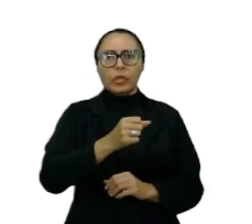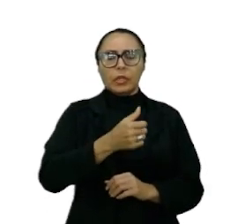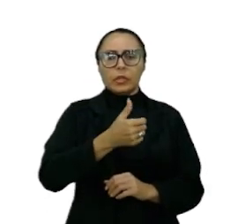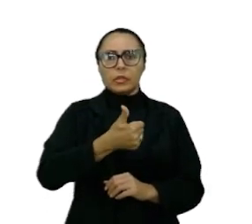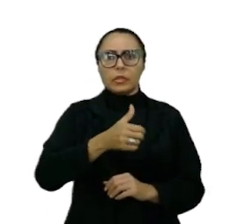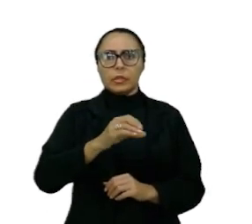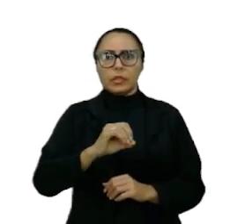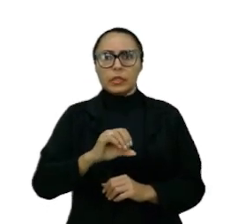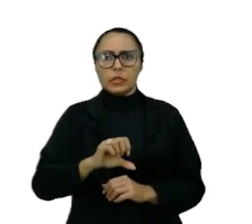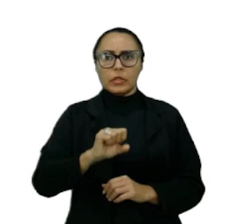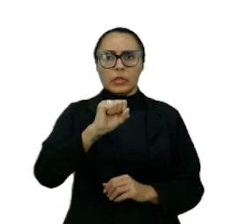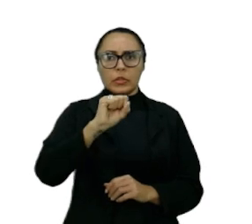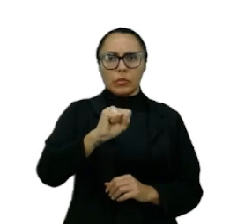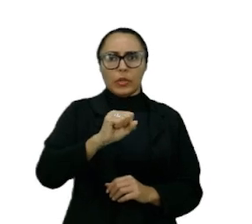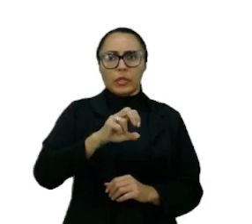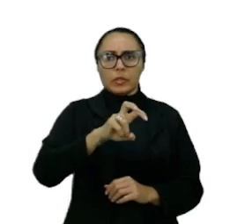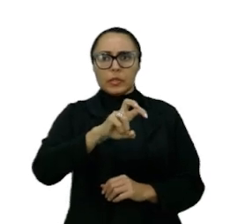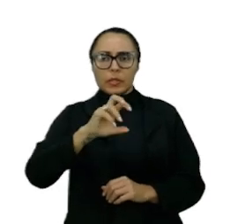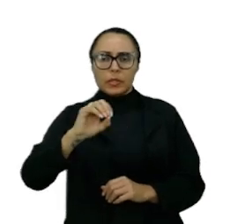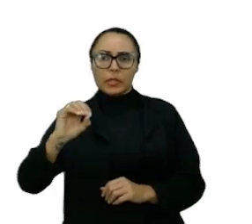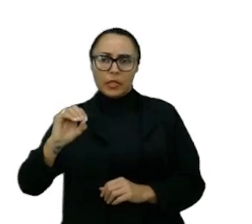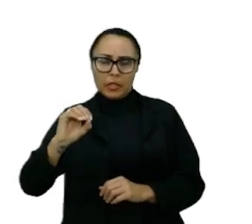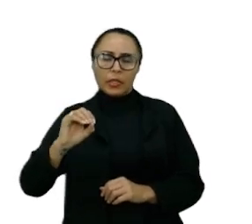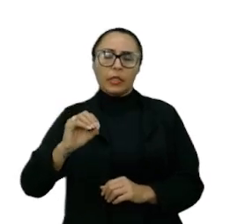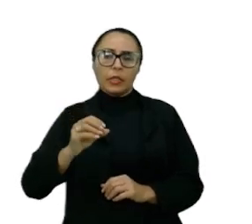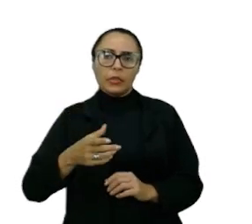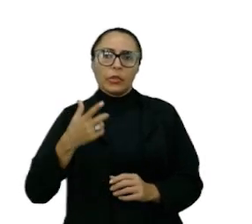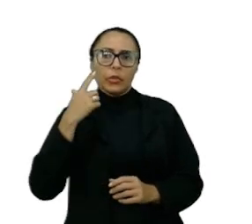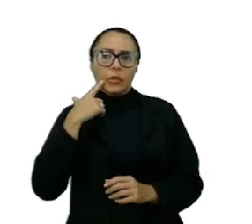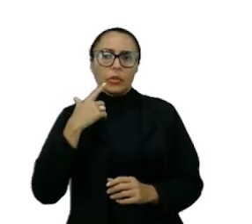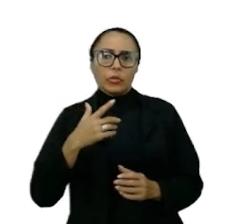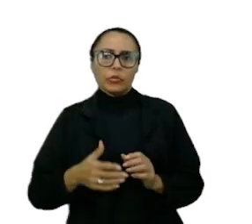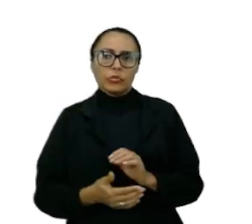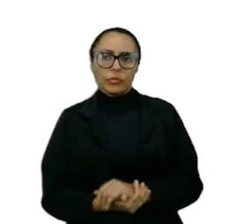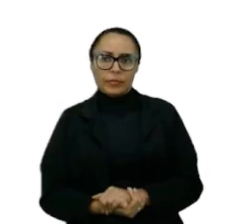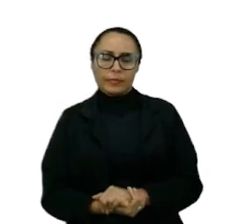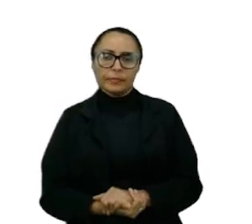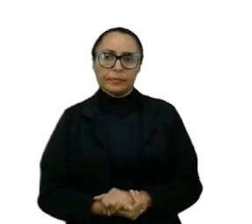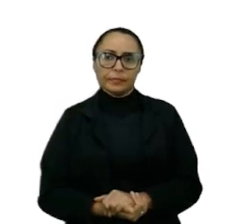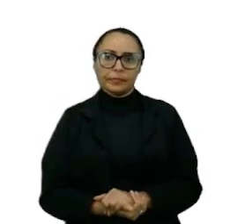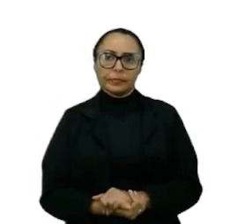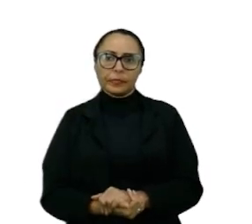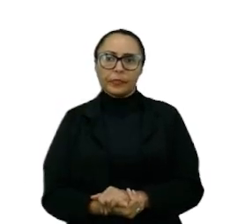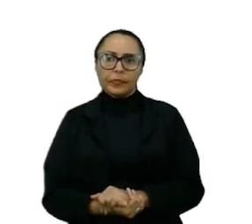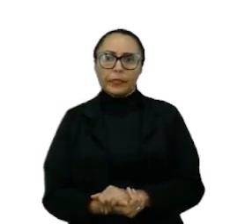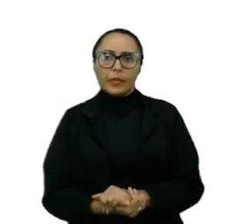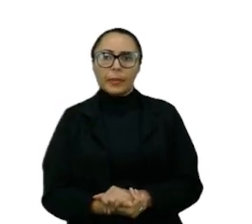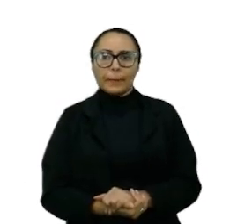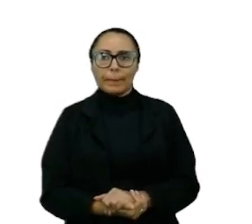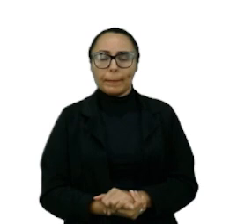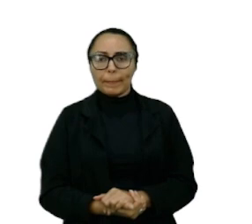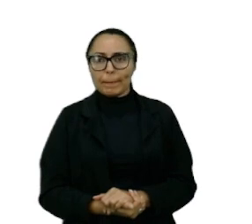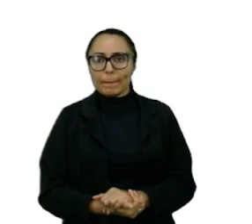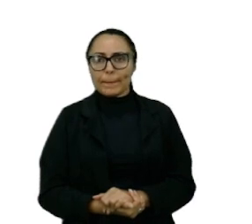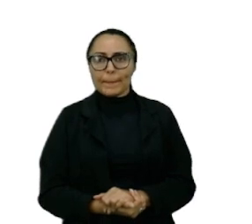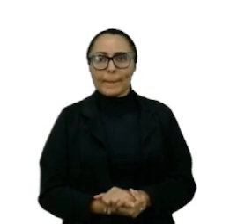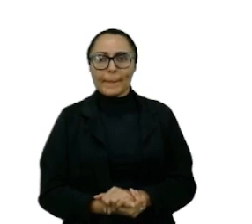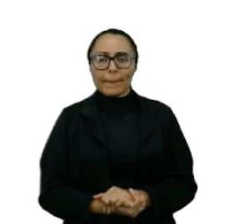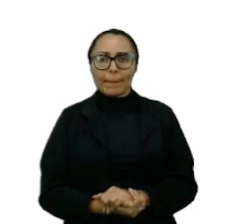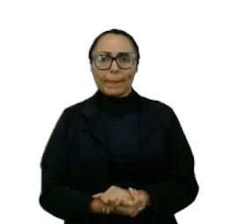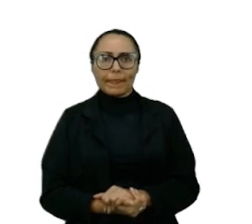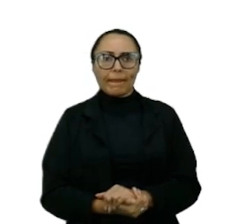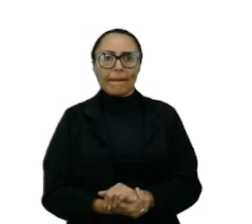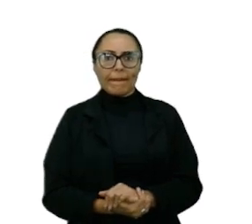diesel S500. Esse S500 já não se encontra mais presente nas distribuidoras nem nos postos de gasolina,